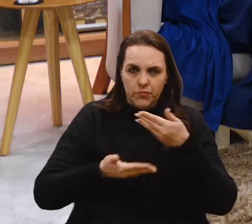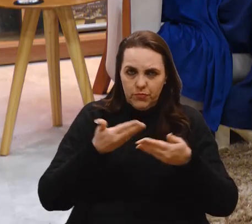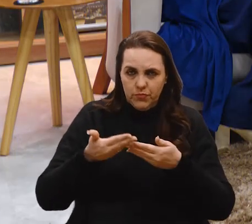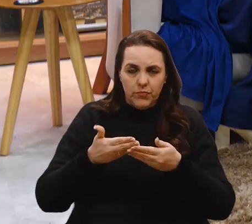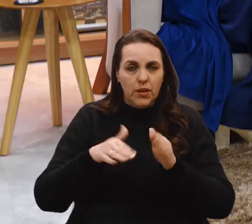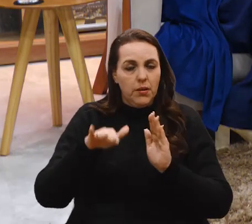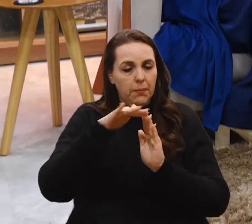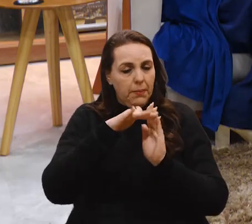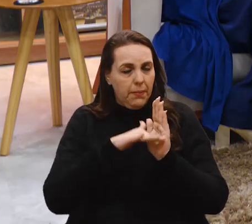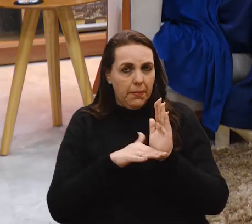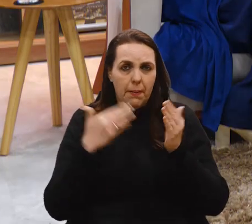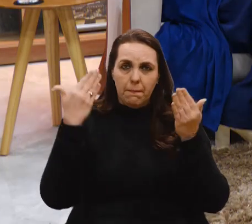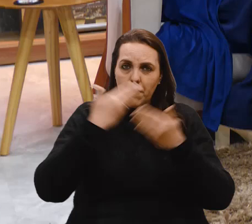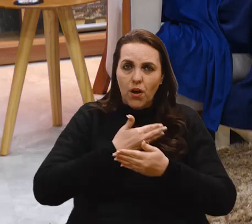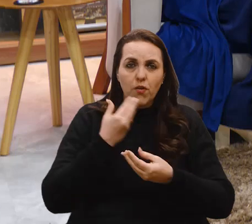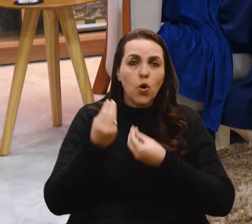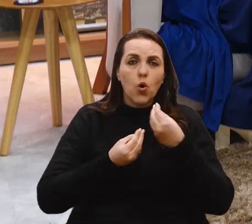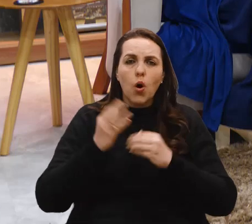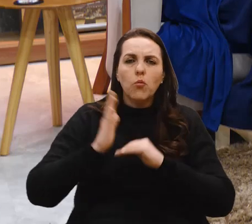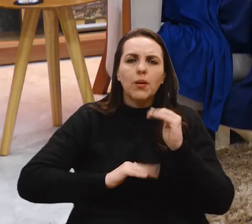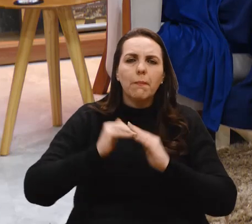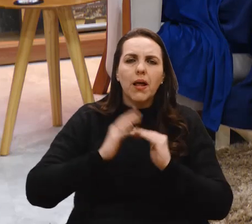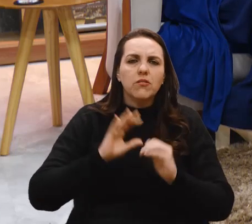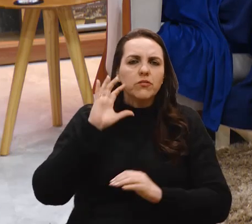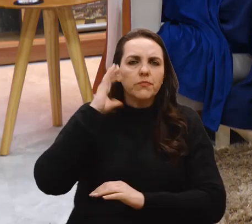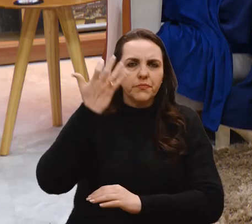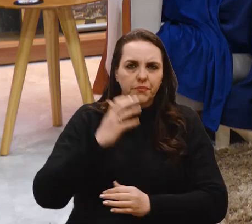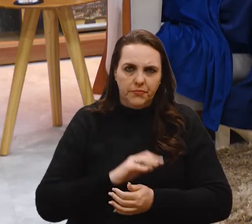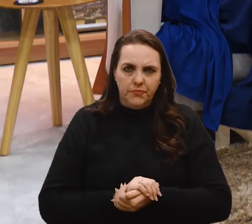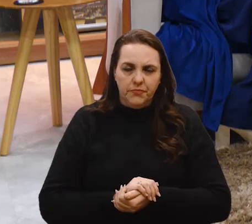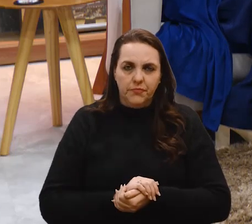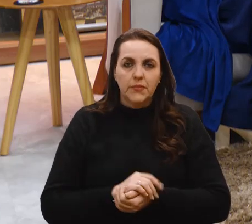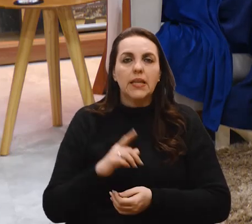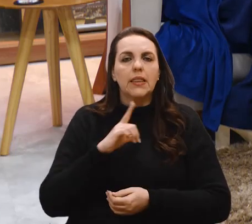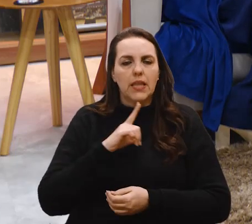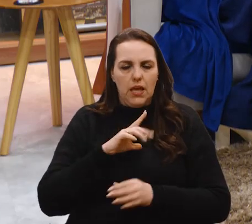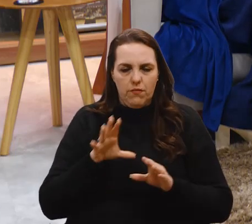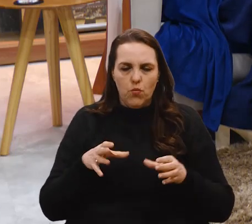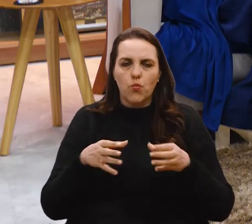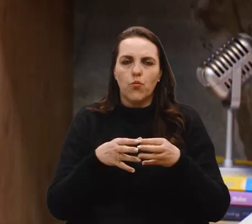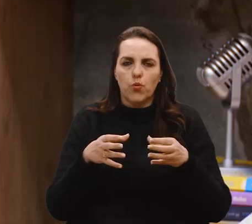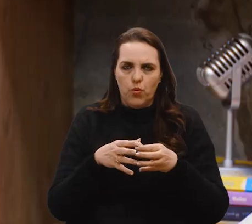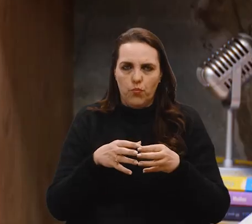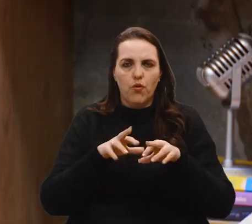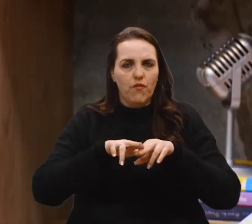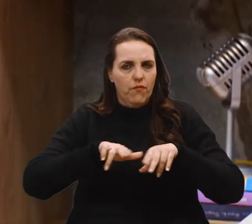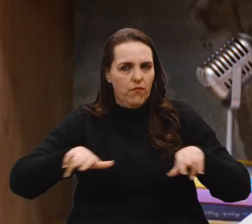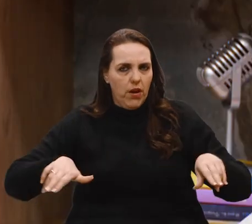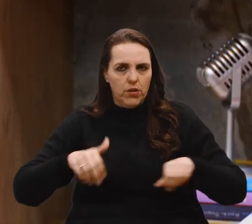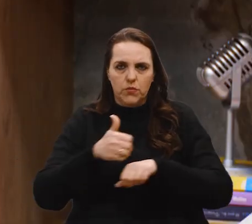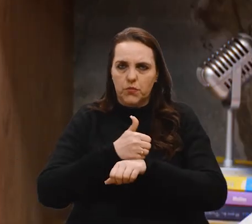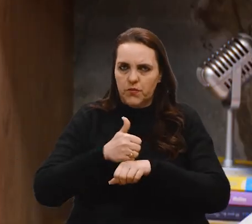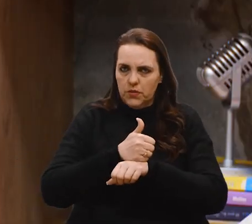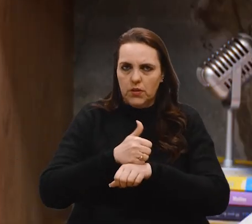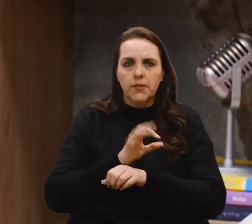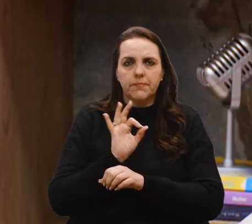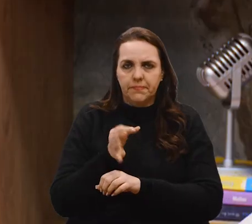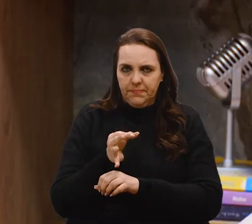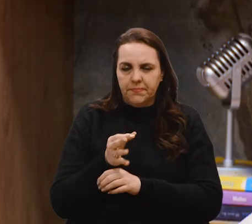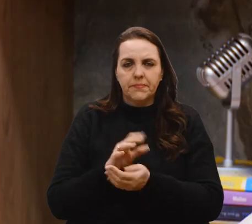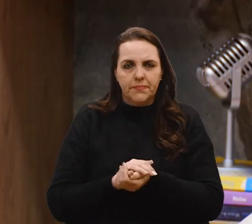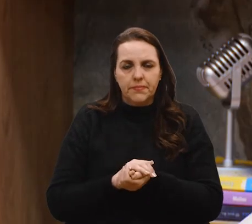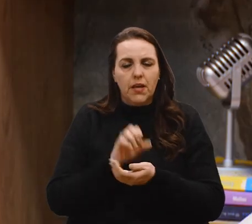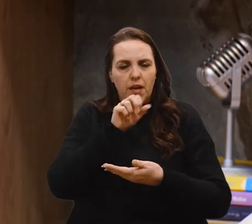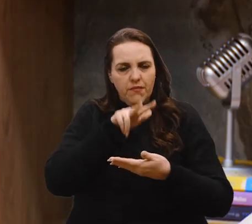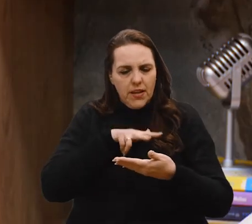provas. Na prática, como é que isso aconteceu? Teve uma equipe multidisciplinar, claro. Sempre teve muitos profissionais que eu tive que passar, me